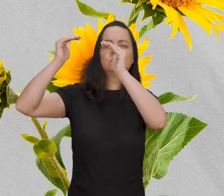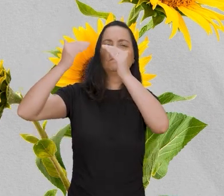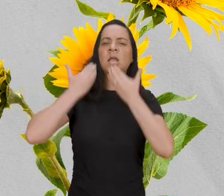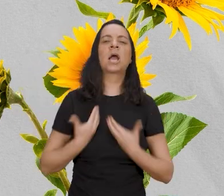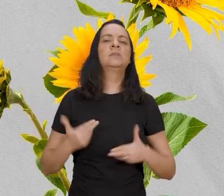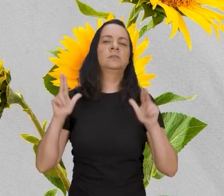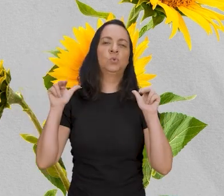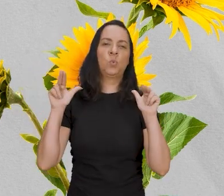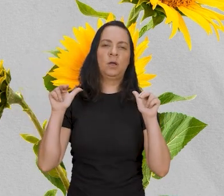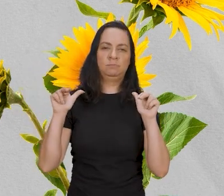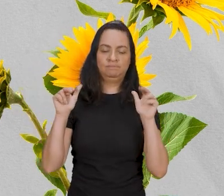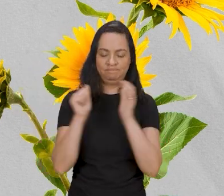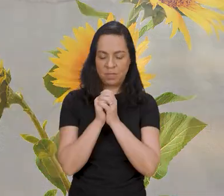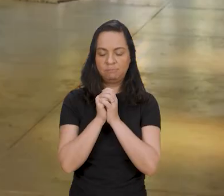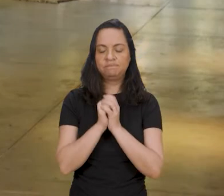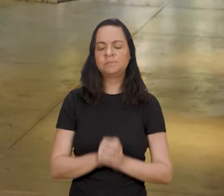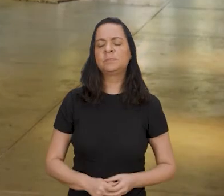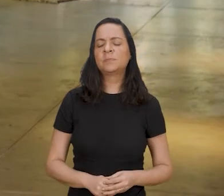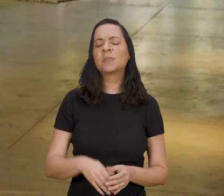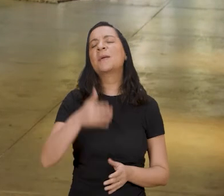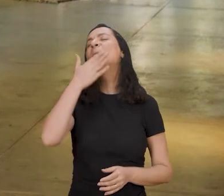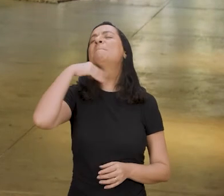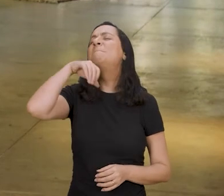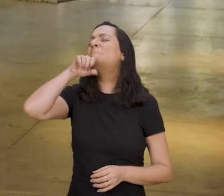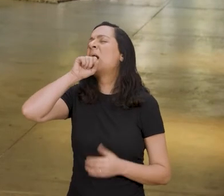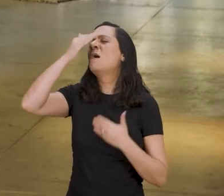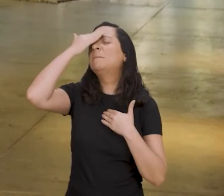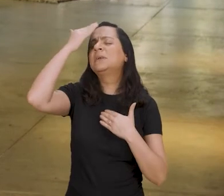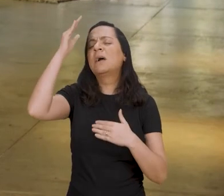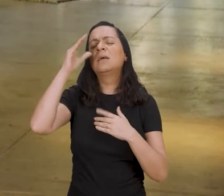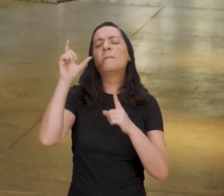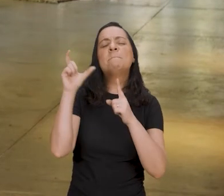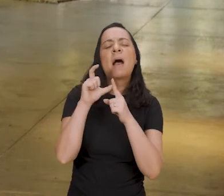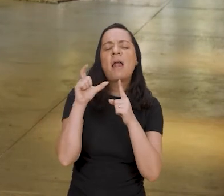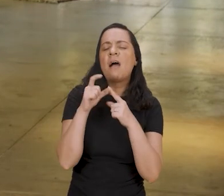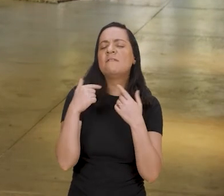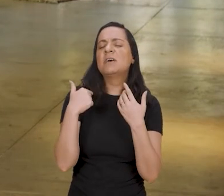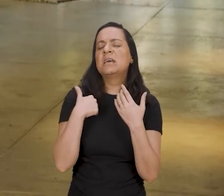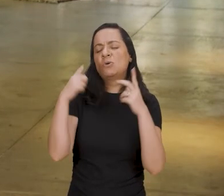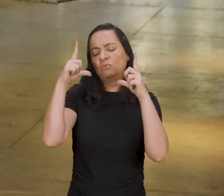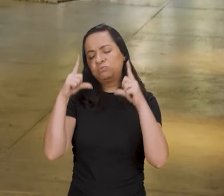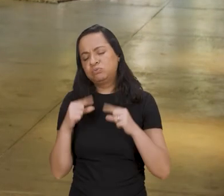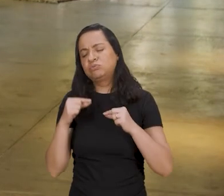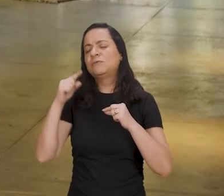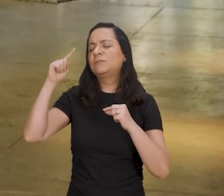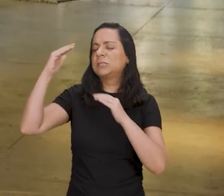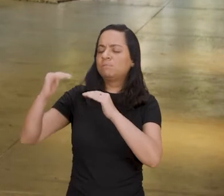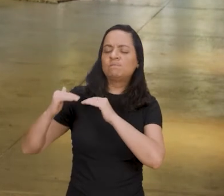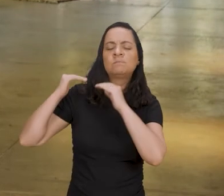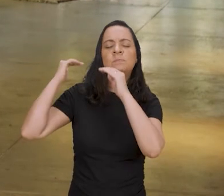se cansam. Oremos. Pai, muito obrigado por essa palavra, que eu diminua para que o Senhor